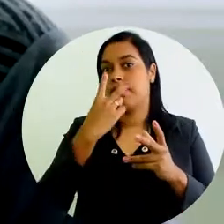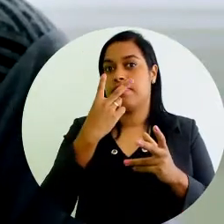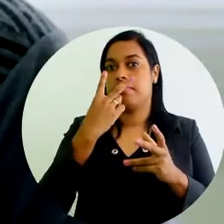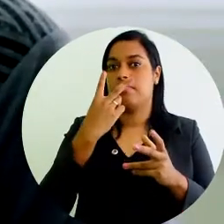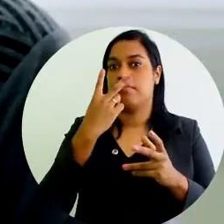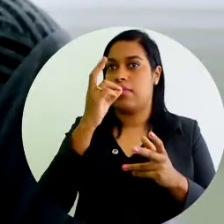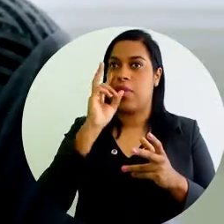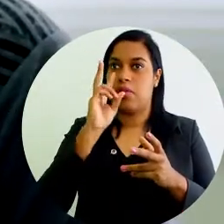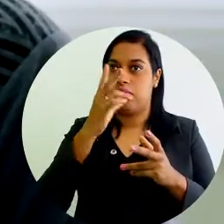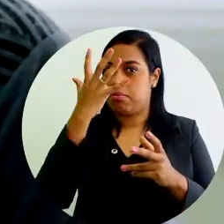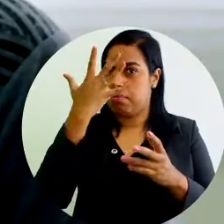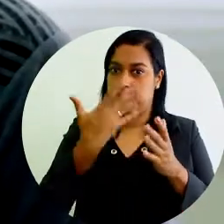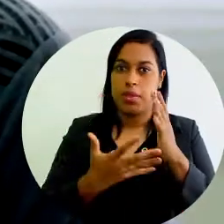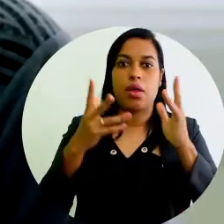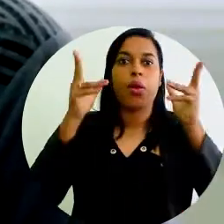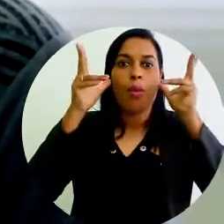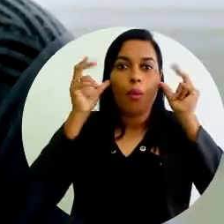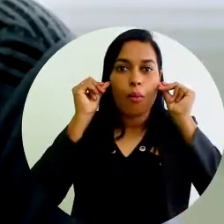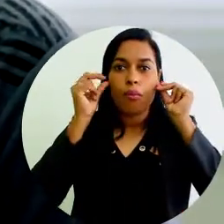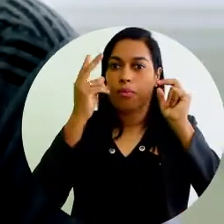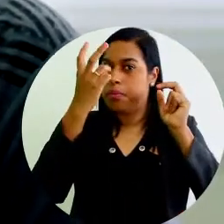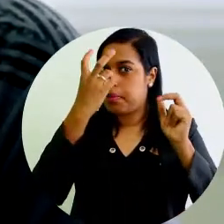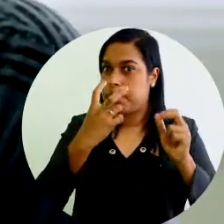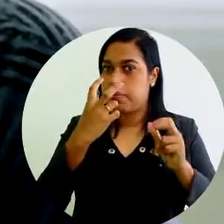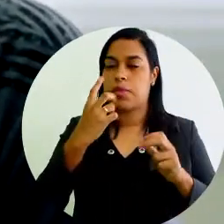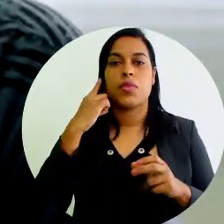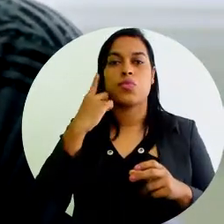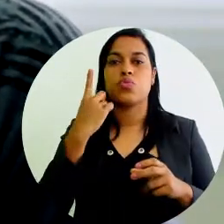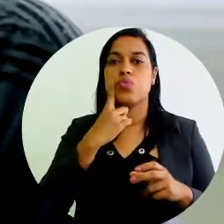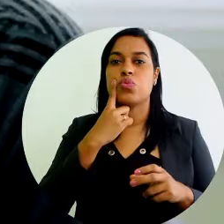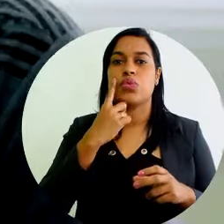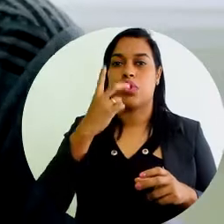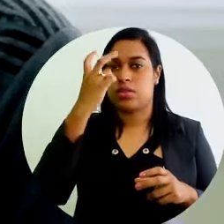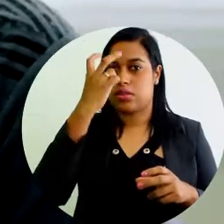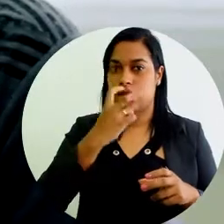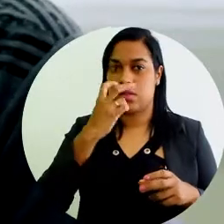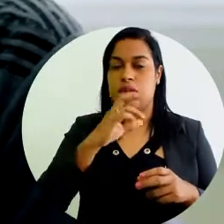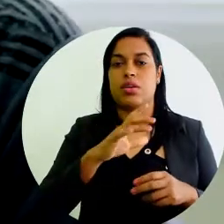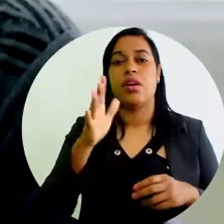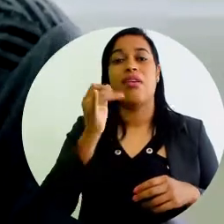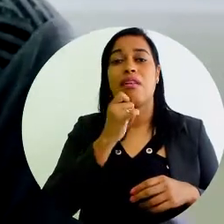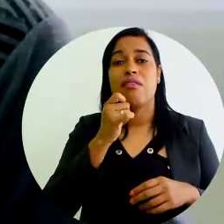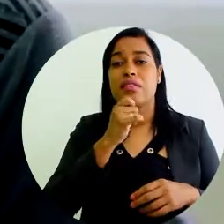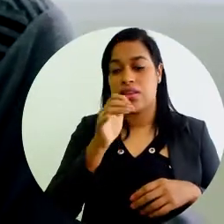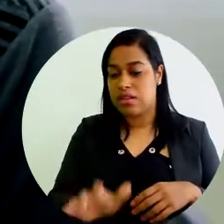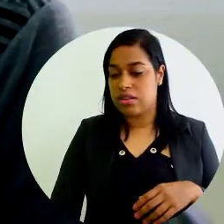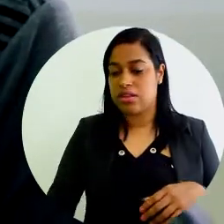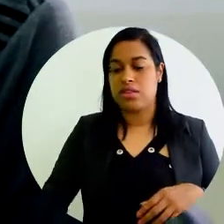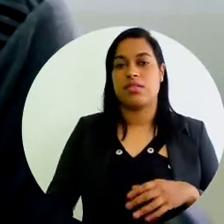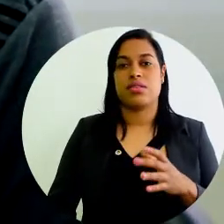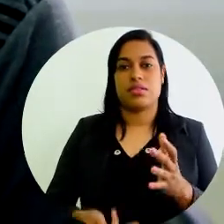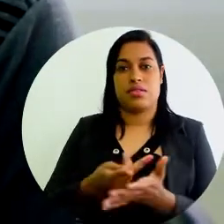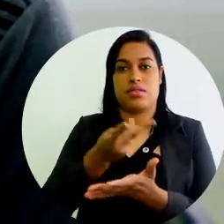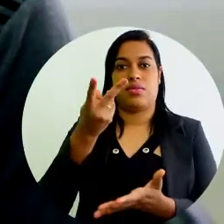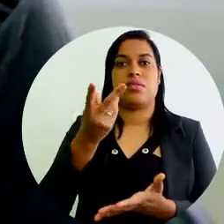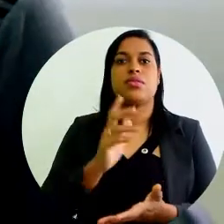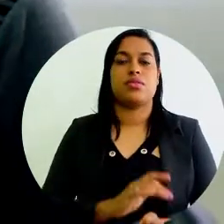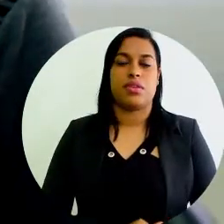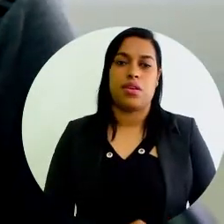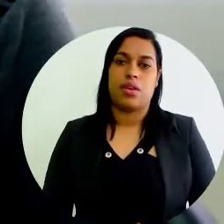ela perdeu a visão e a audição. Ela ainda era uma criancinha quando isso